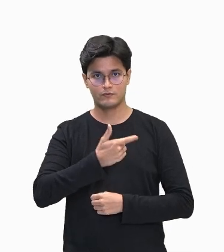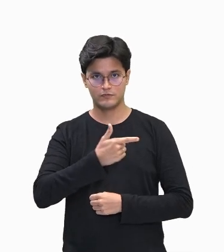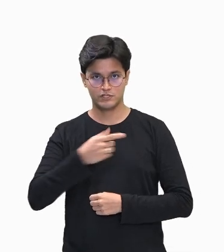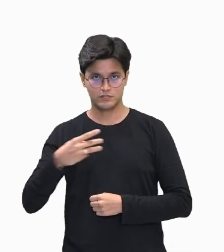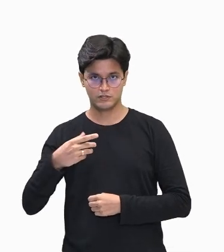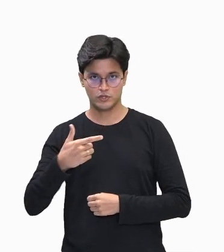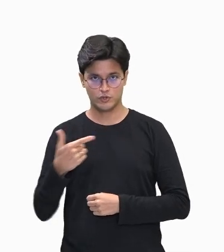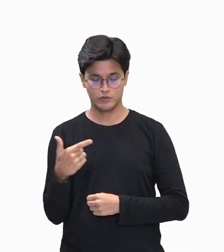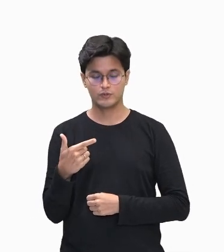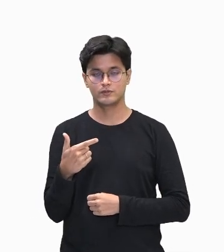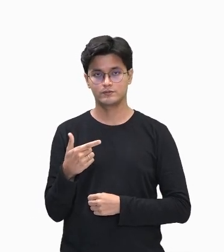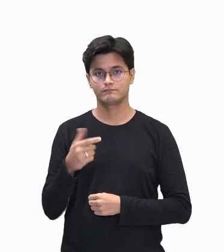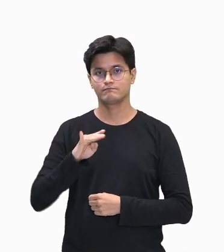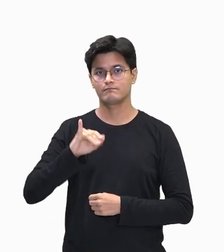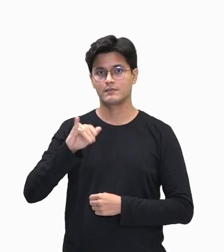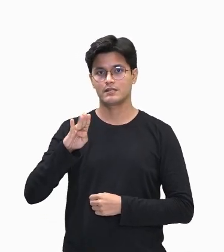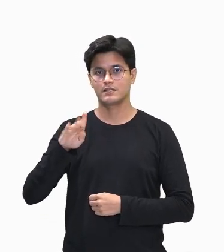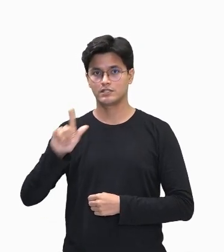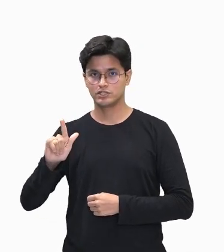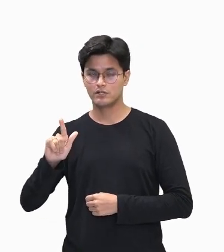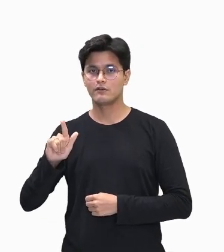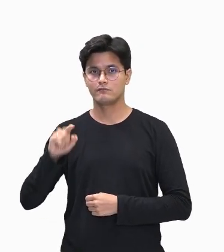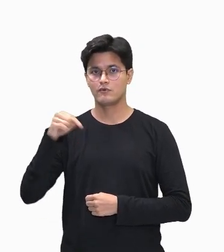nosso país contava com